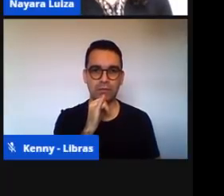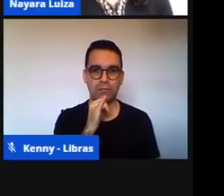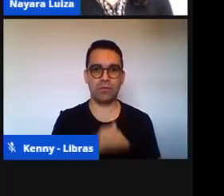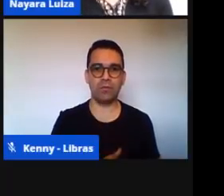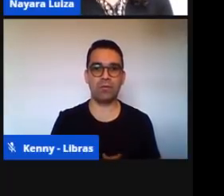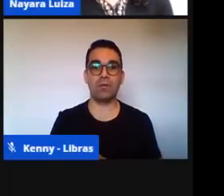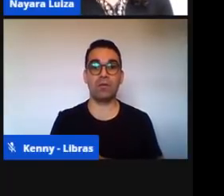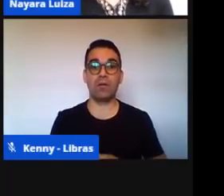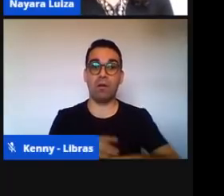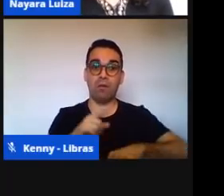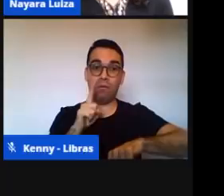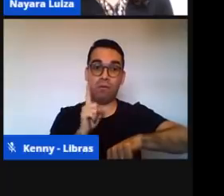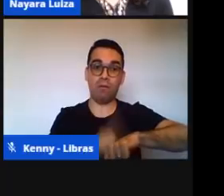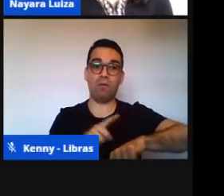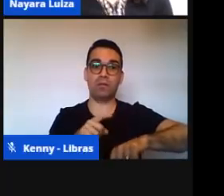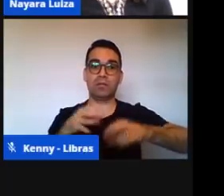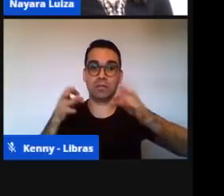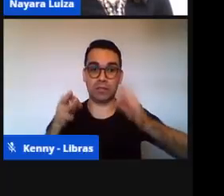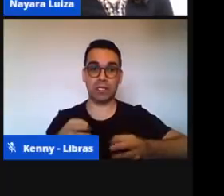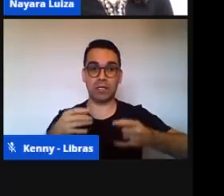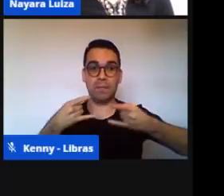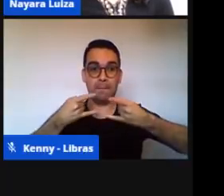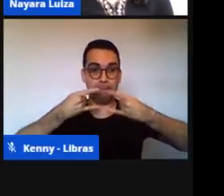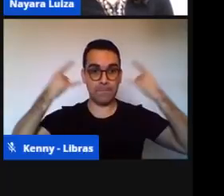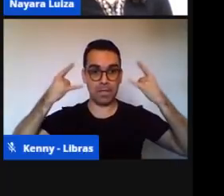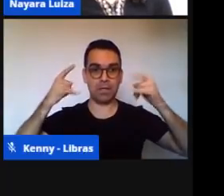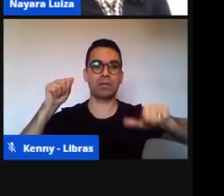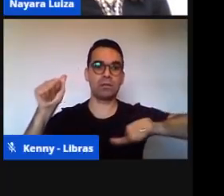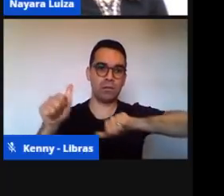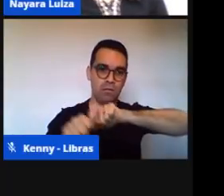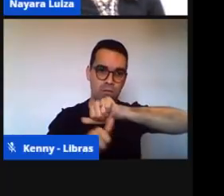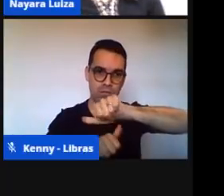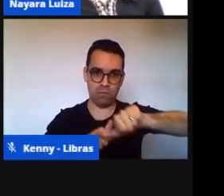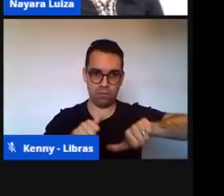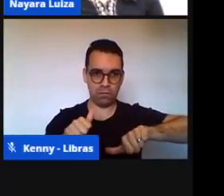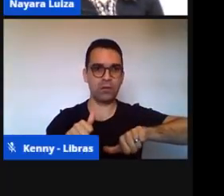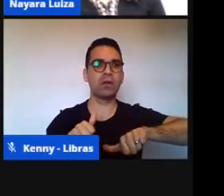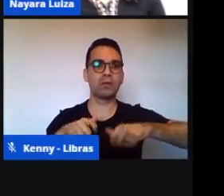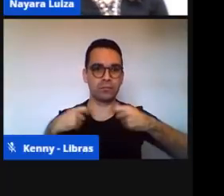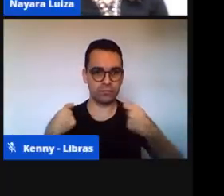da máscara num período controlado.